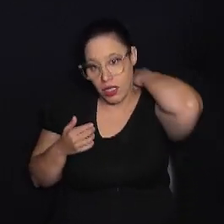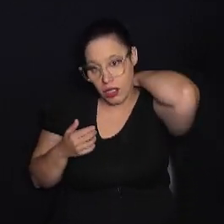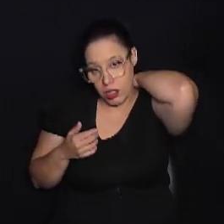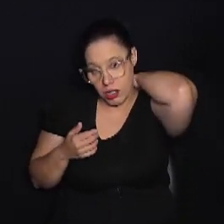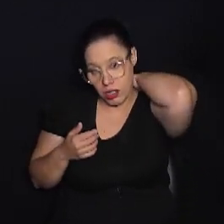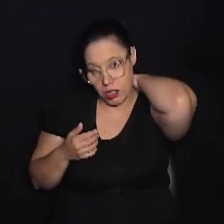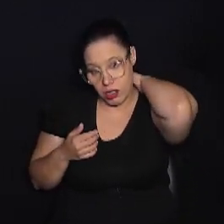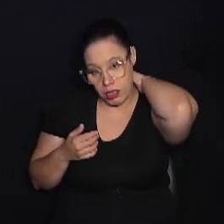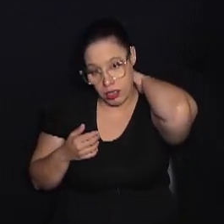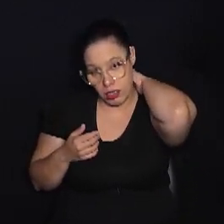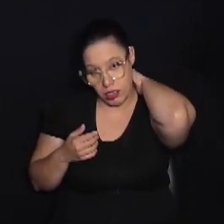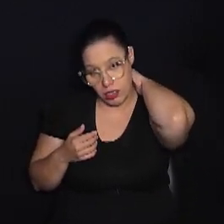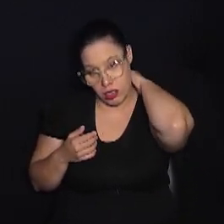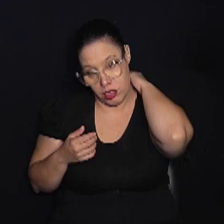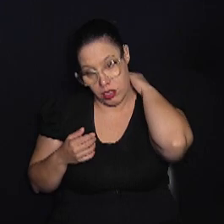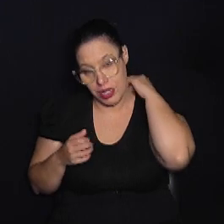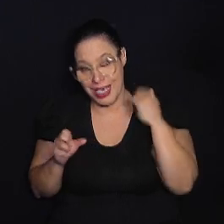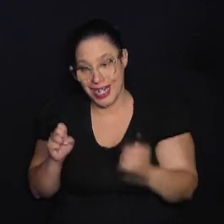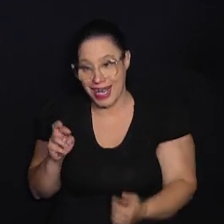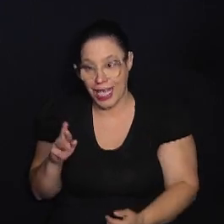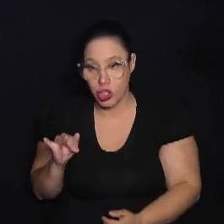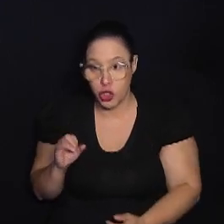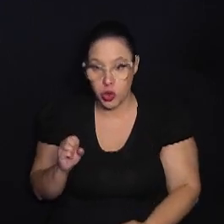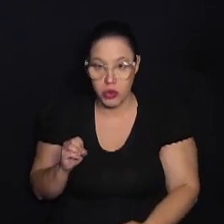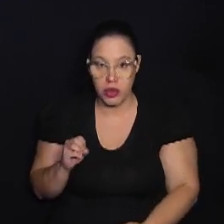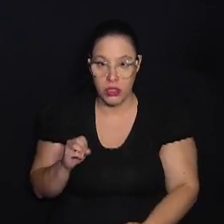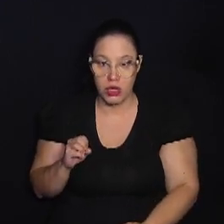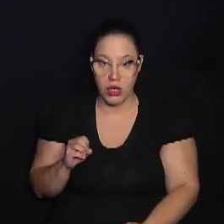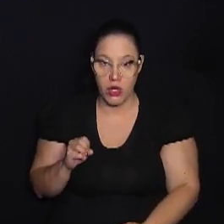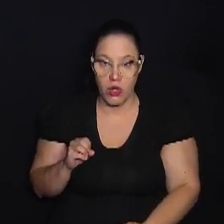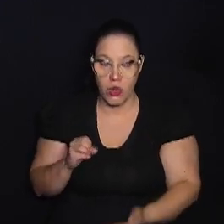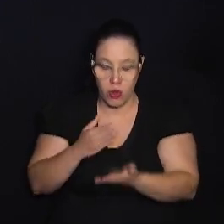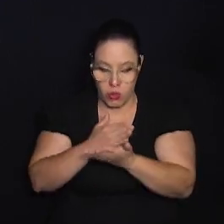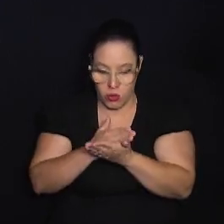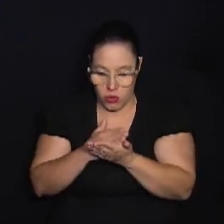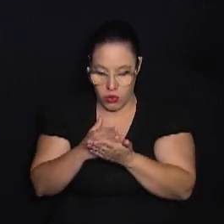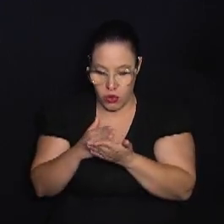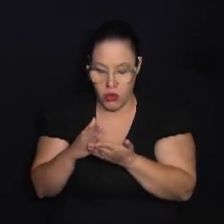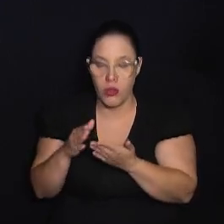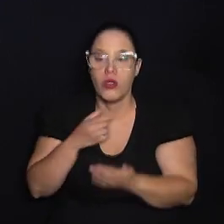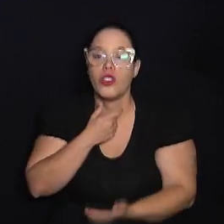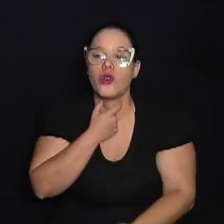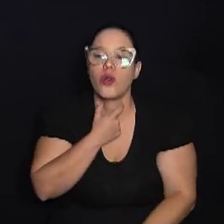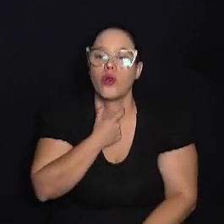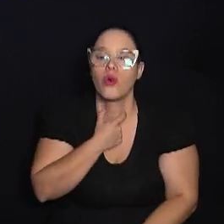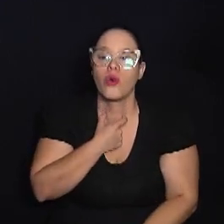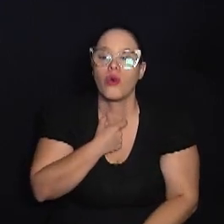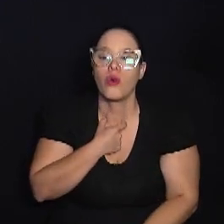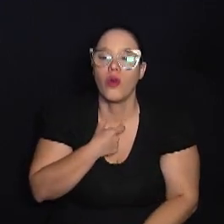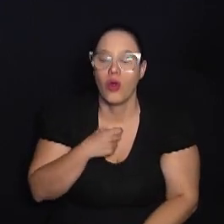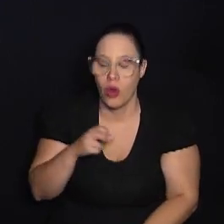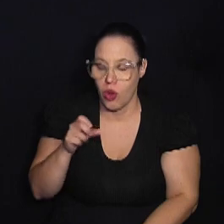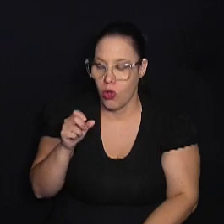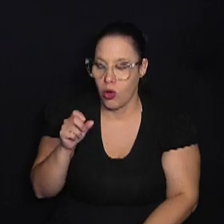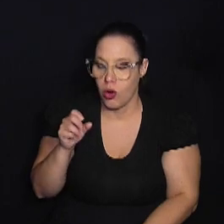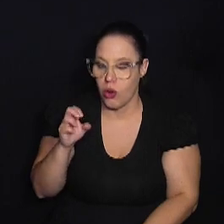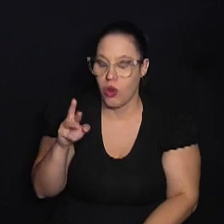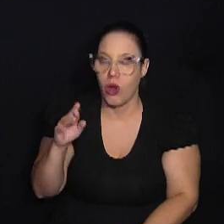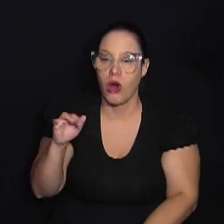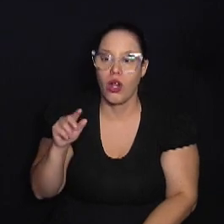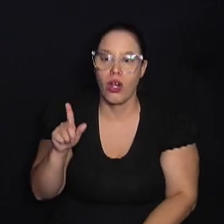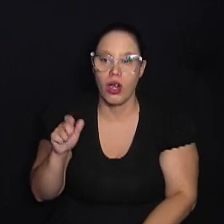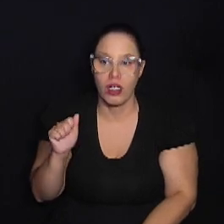doença, aquilo que a gente falou do estadiamento. Quando você pega uma lesão inicial de corda vocal, você consegue ressecar a lesão da corda vocal, vai